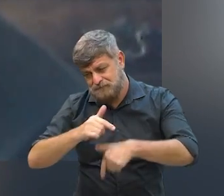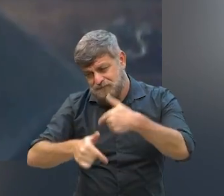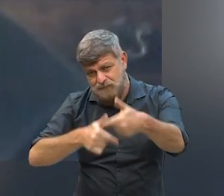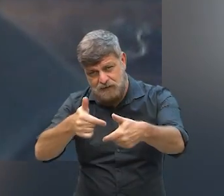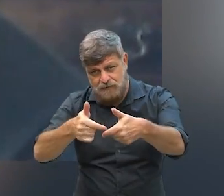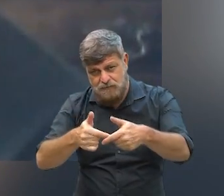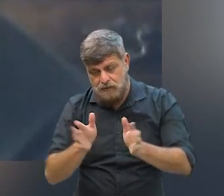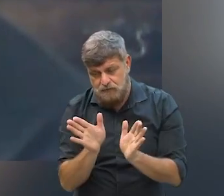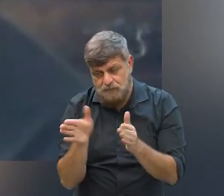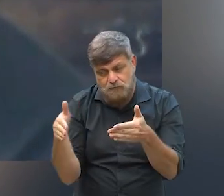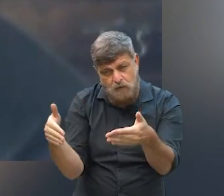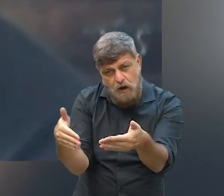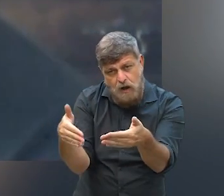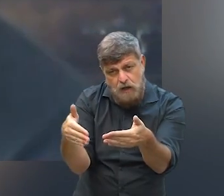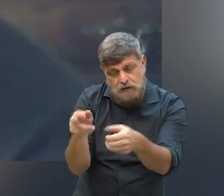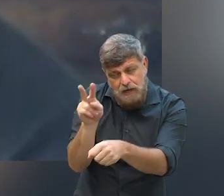de